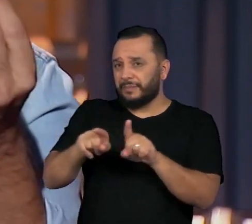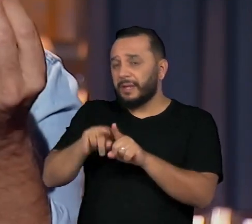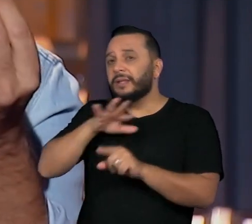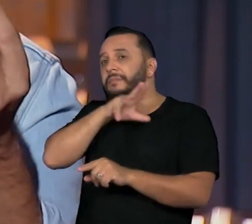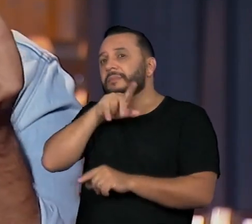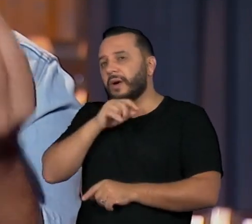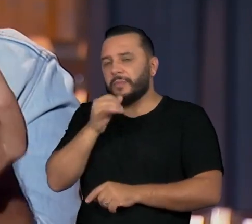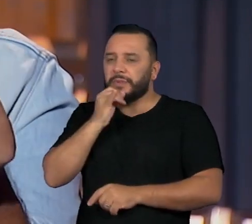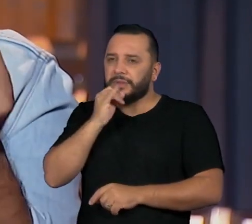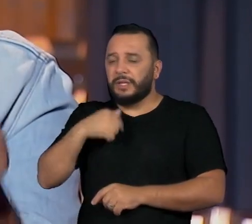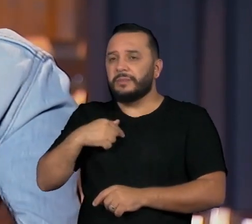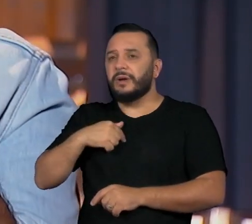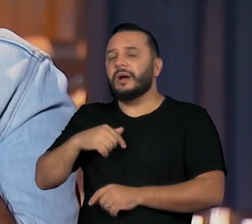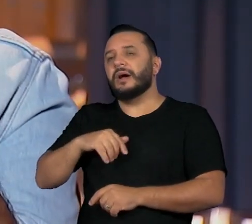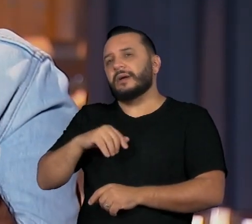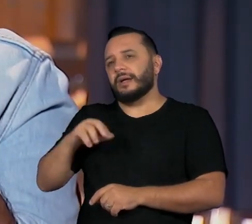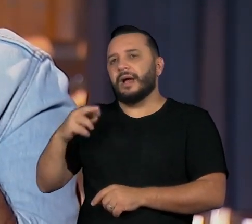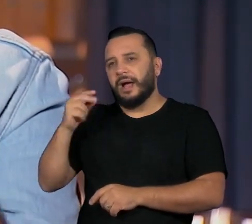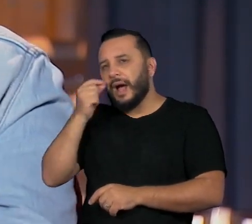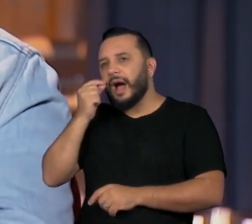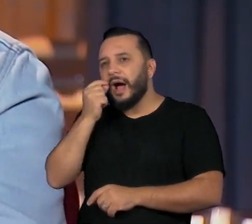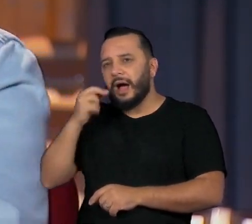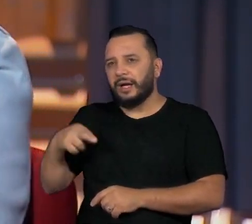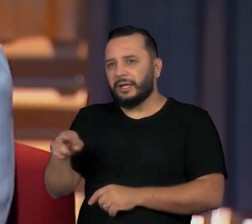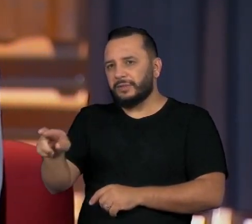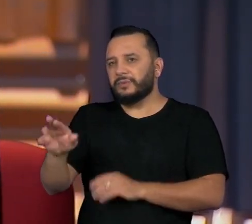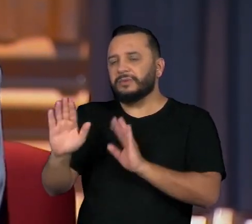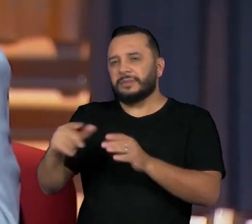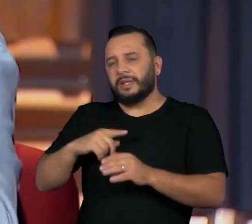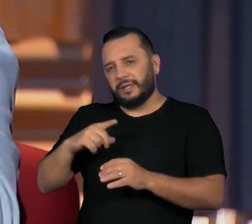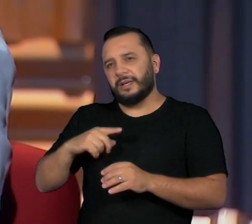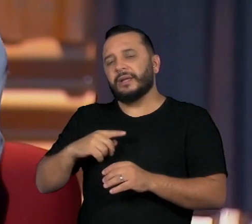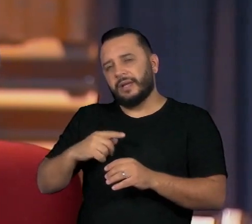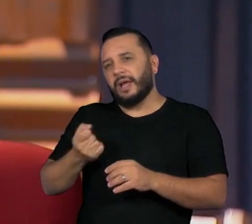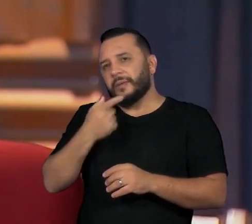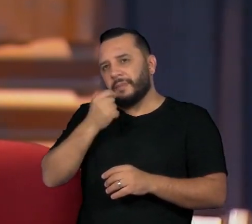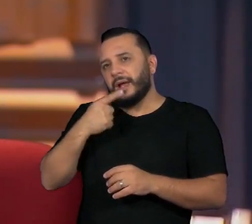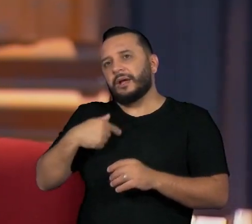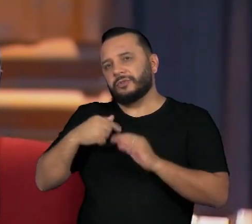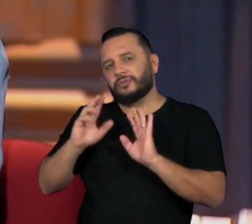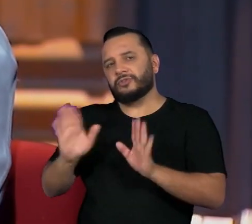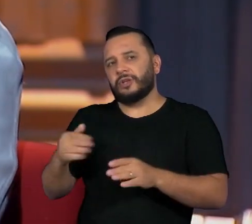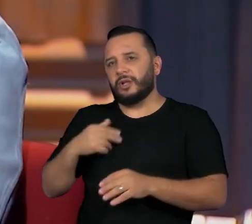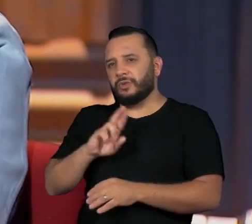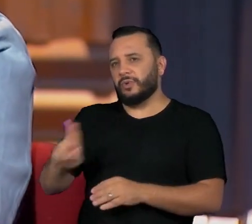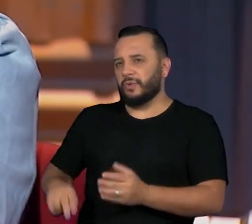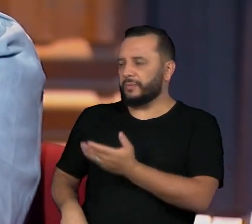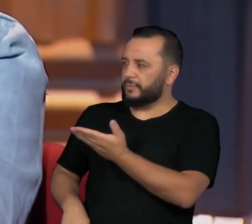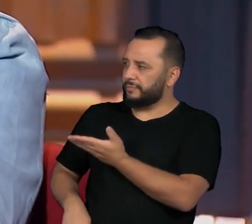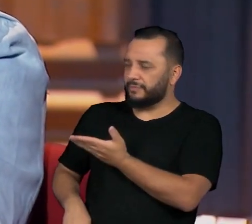exemplo, animais camundongos tratados com fluoxetina, que é um antidepressivo convencional,